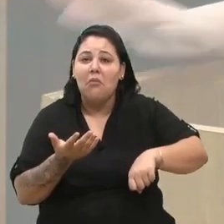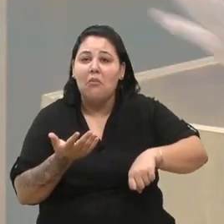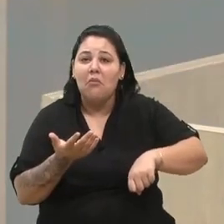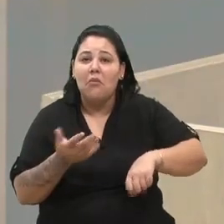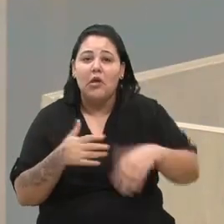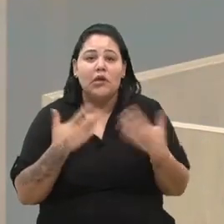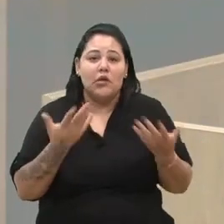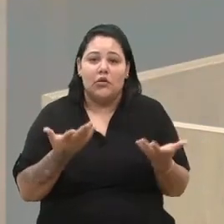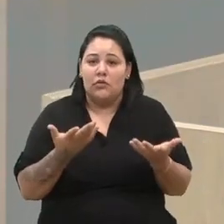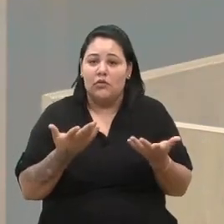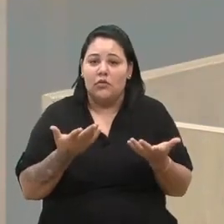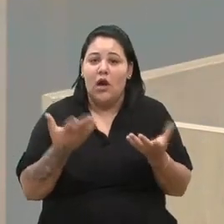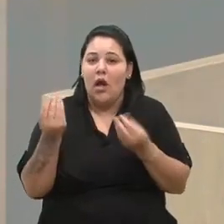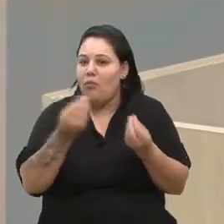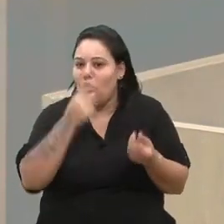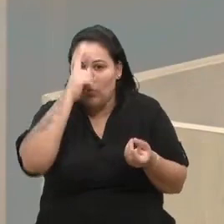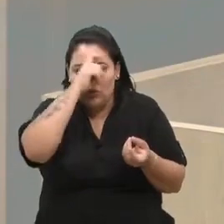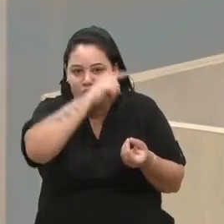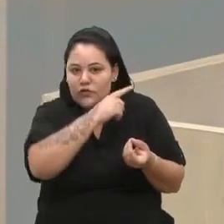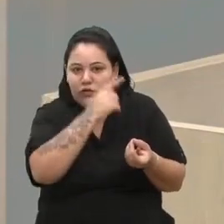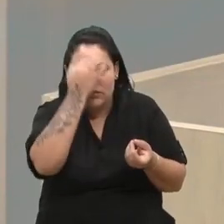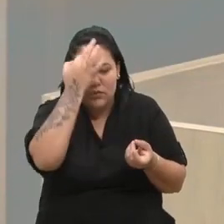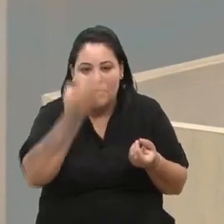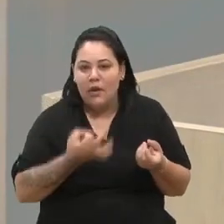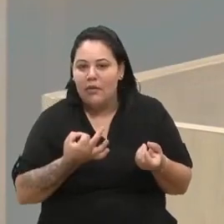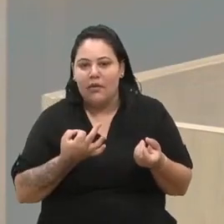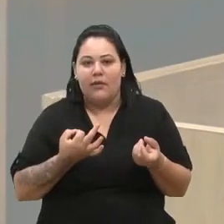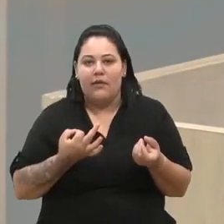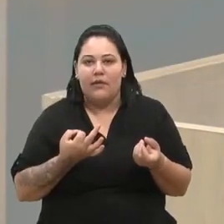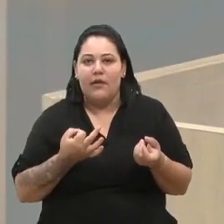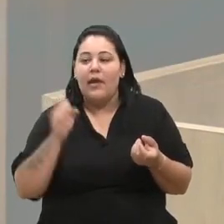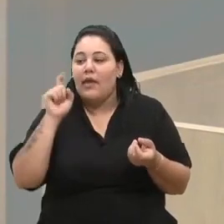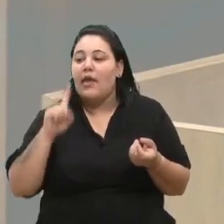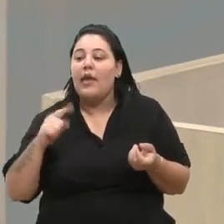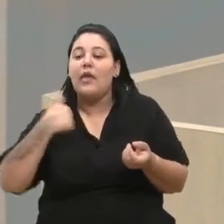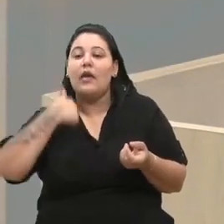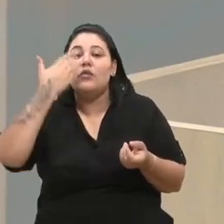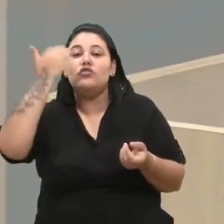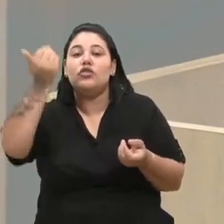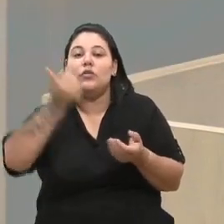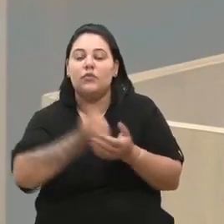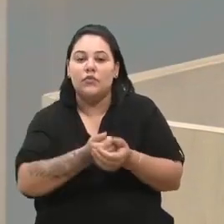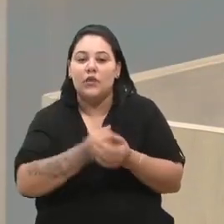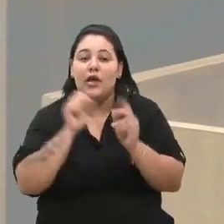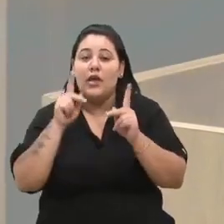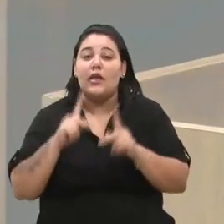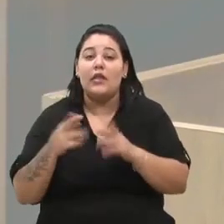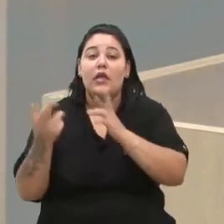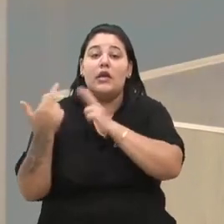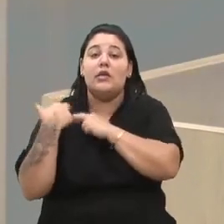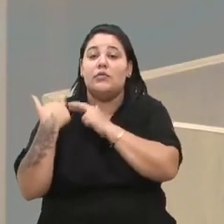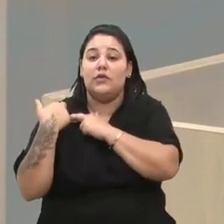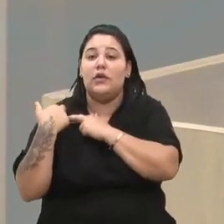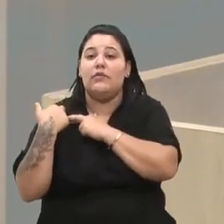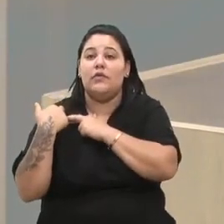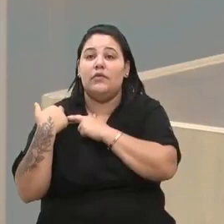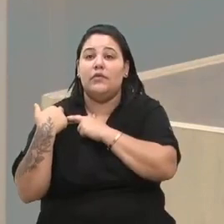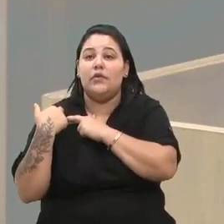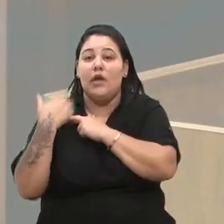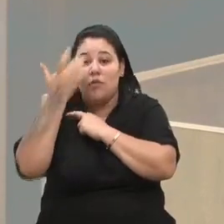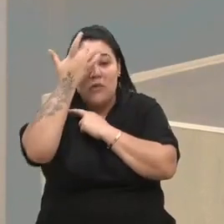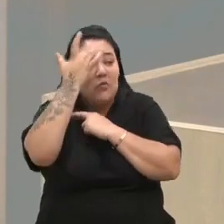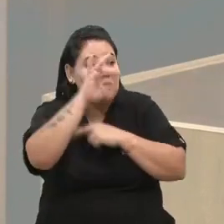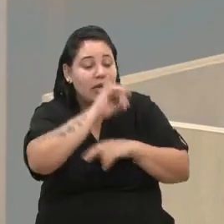assim, está muito difícil de entender. Vereador. Quem eu tenho que chamar, quem tem que ser responsável, eu não sei se tem, estou falando